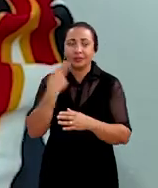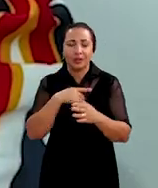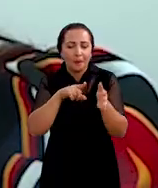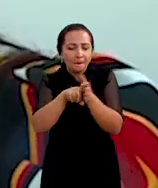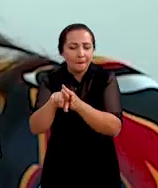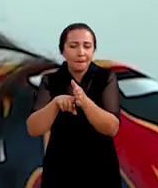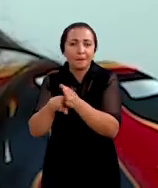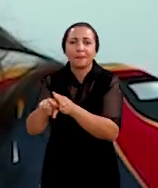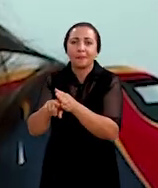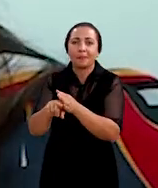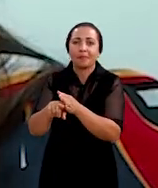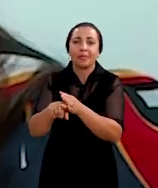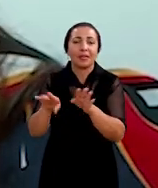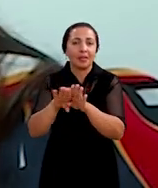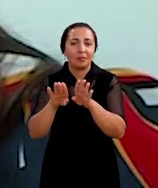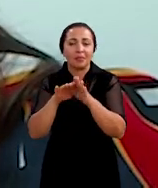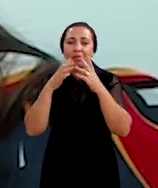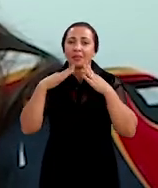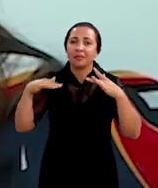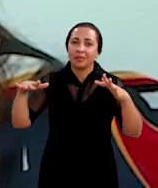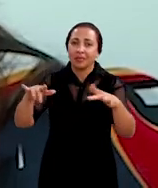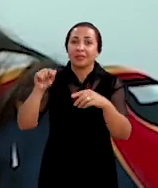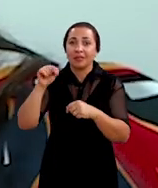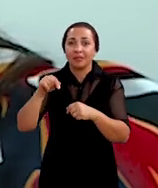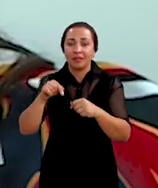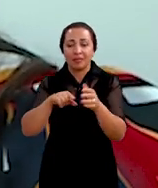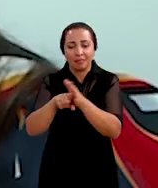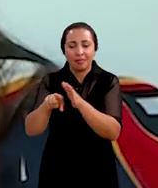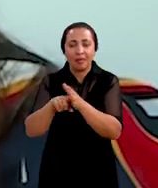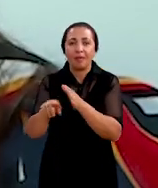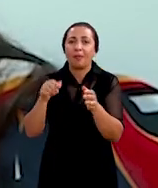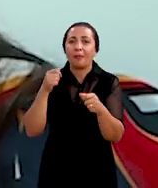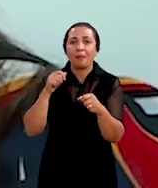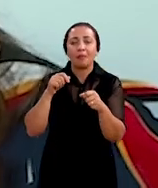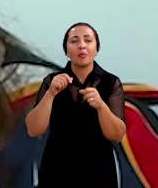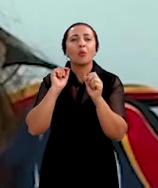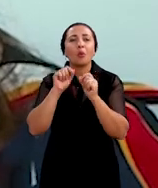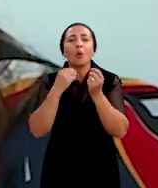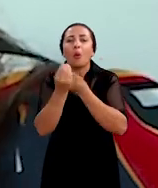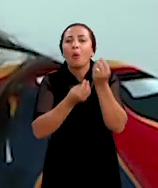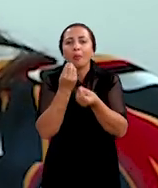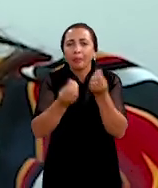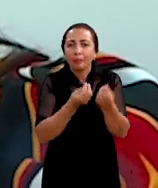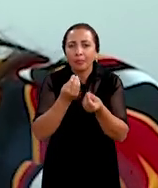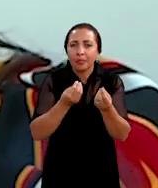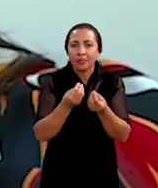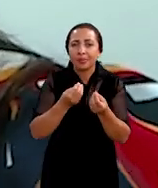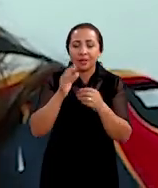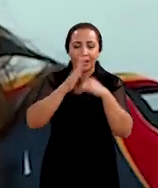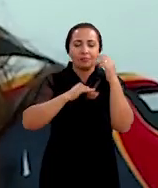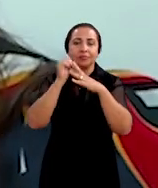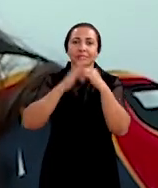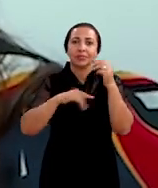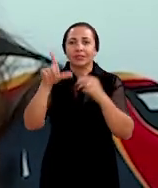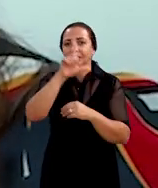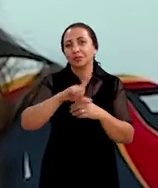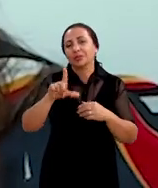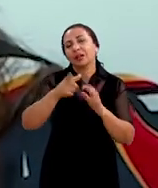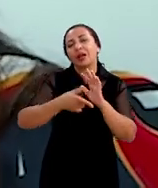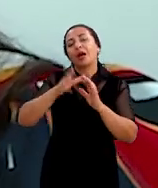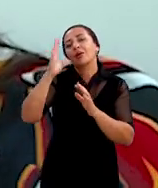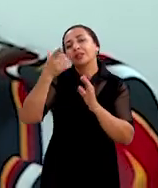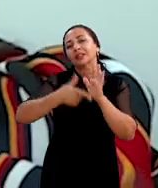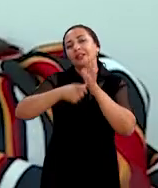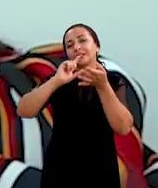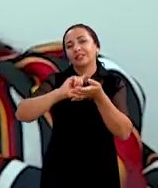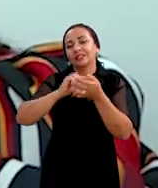casa. Nós investigamos no período da pandemia, então esse questionário ele perguntou como que essas práticas